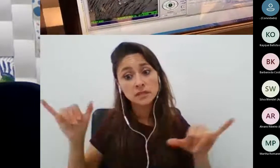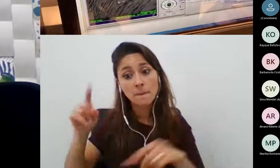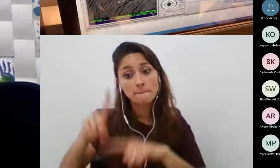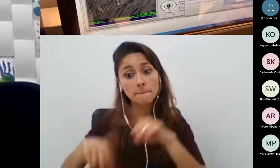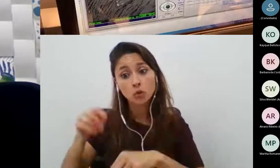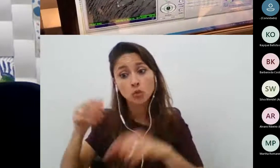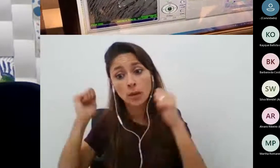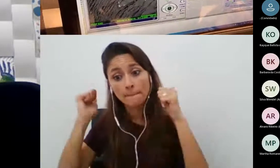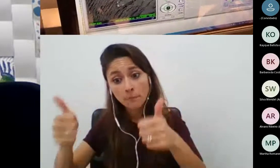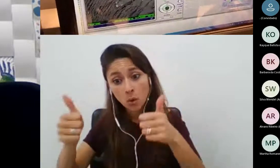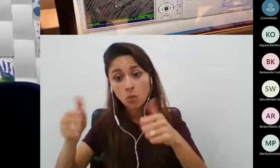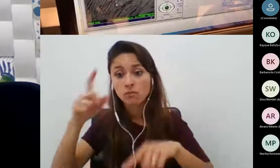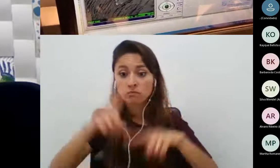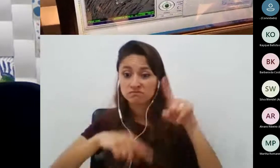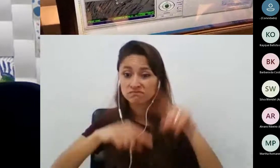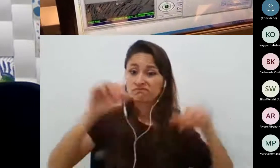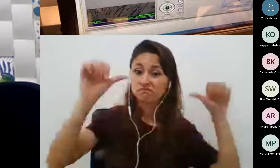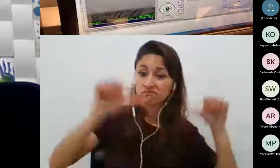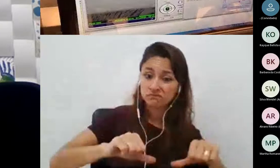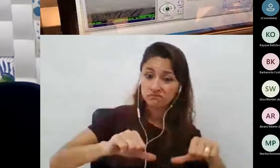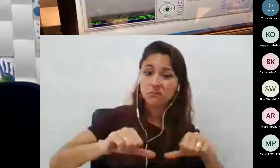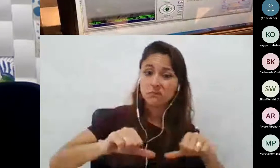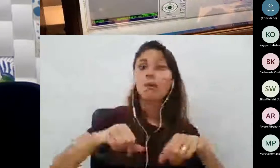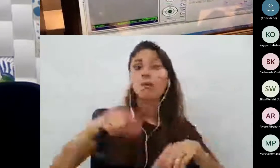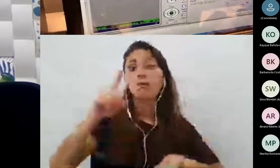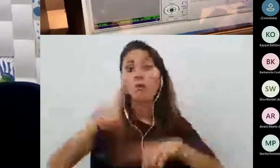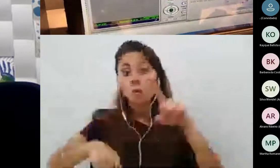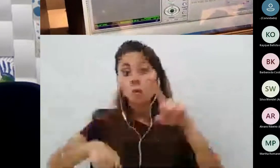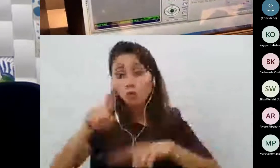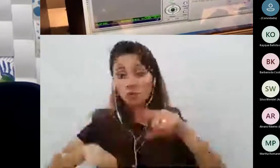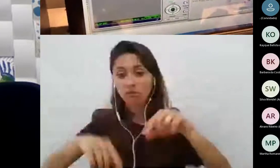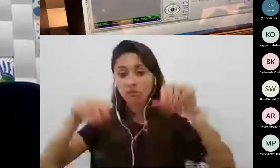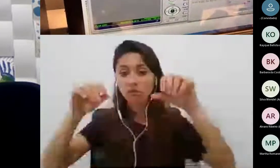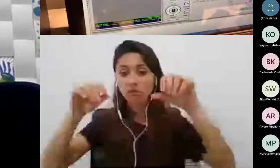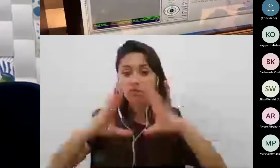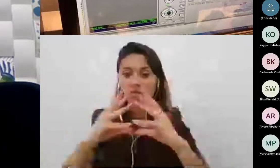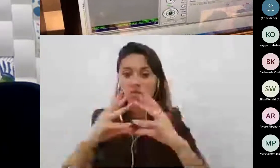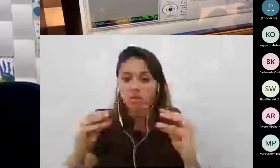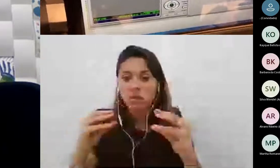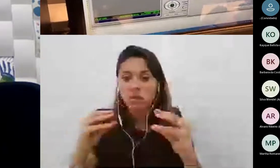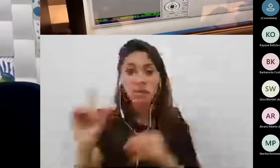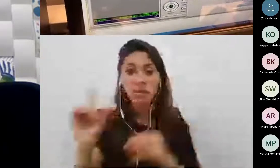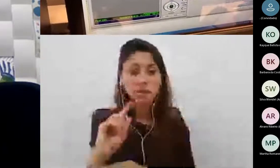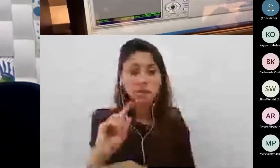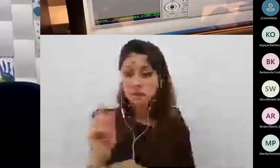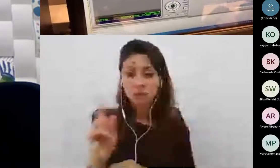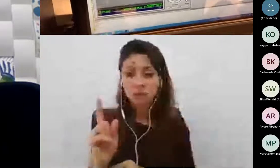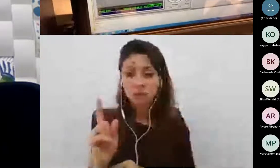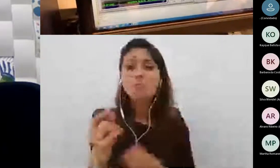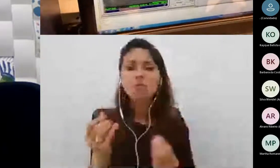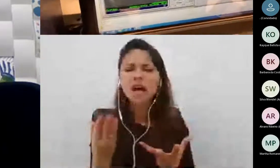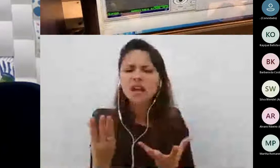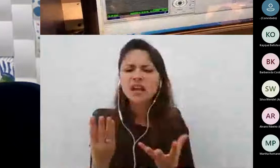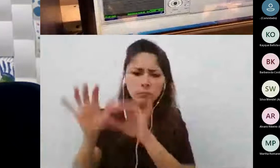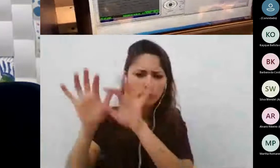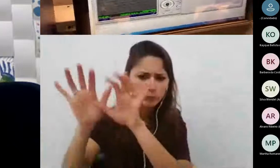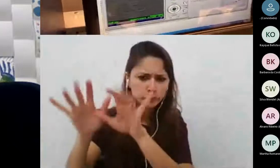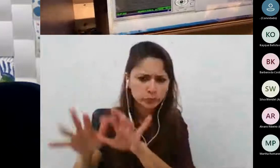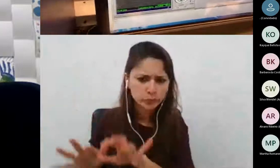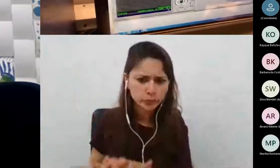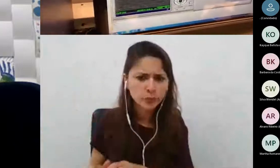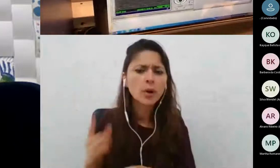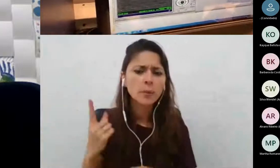bom, se esse produto teve degradação, não teve degradação e o porquê que teve essa degradação. Para quê? Para que depois que a gente